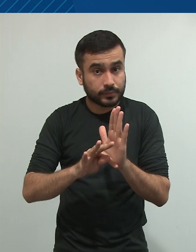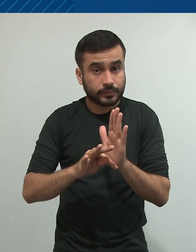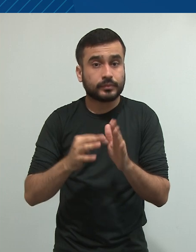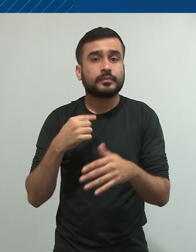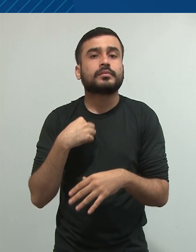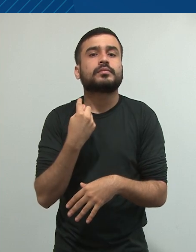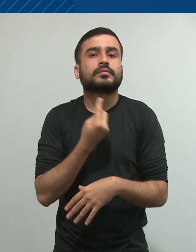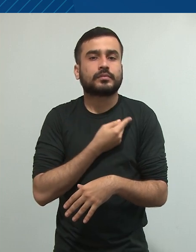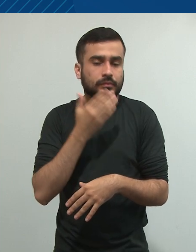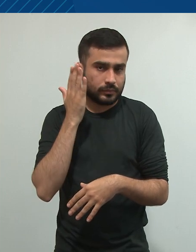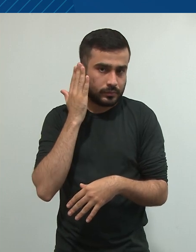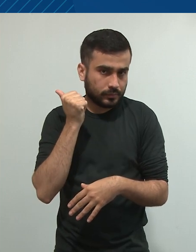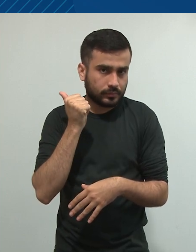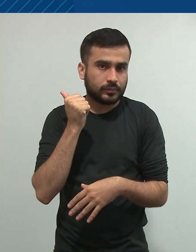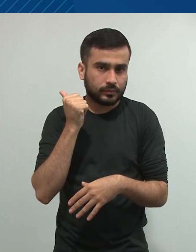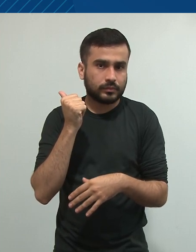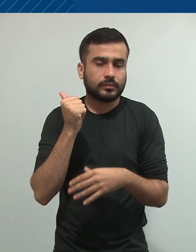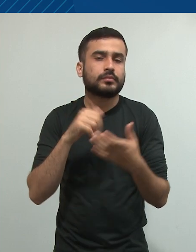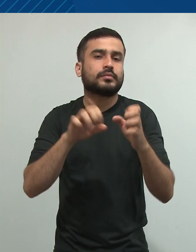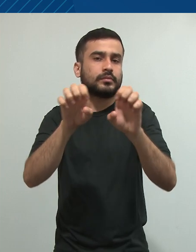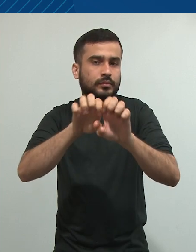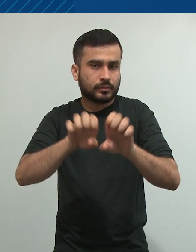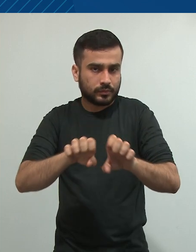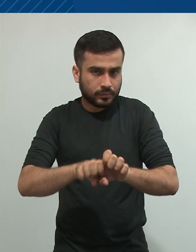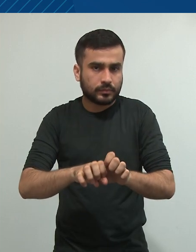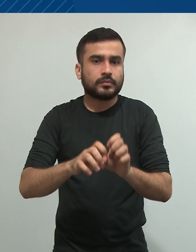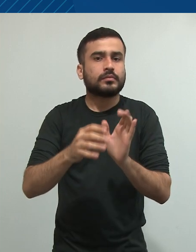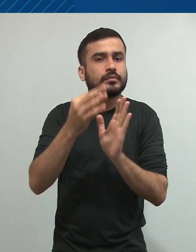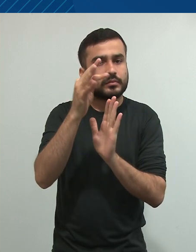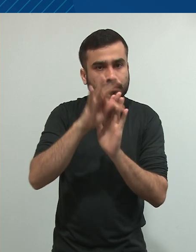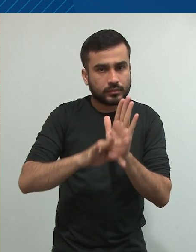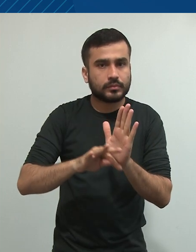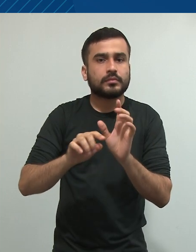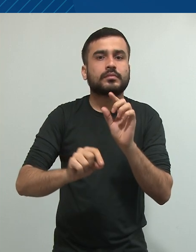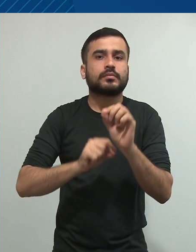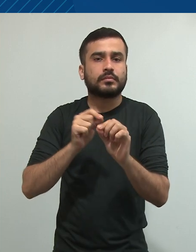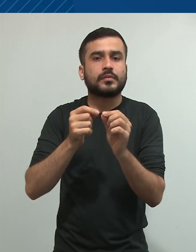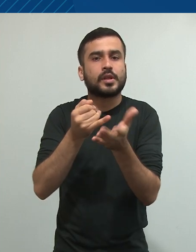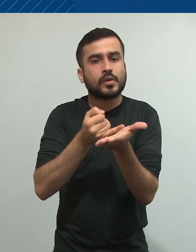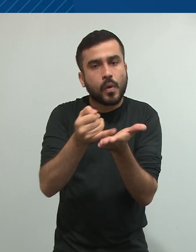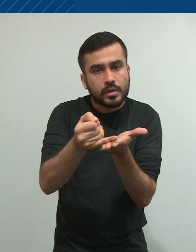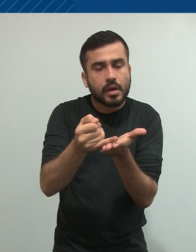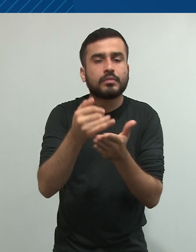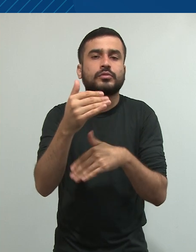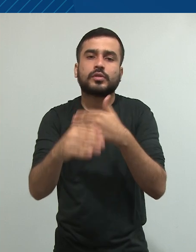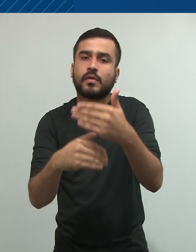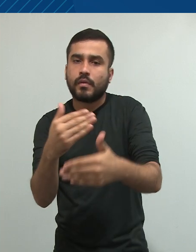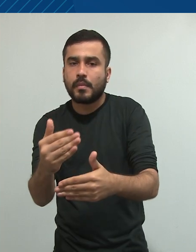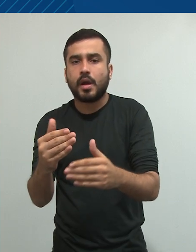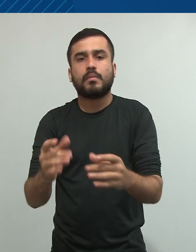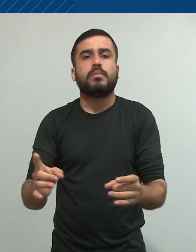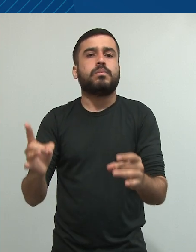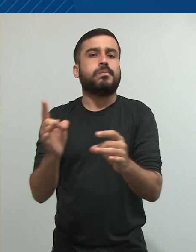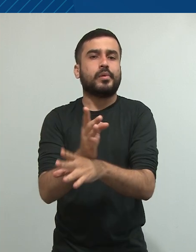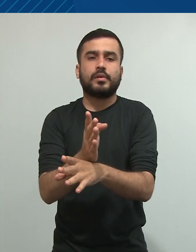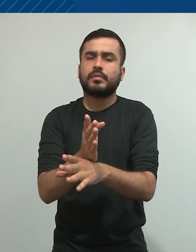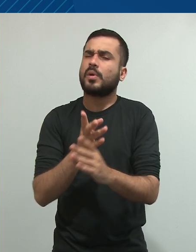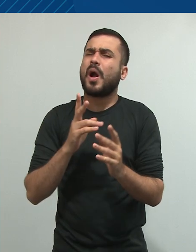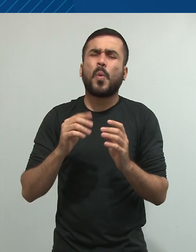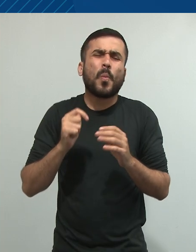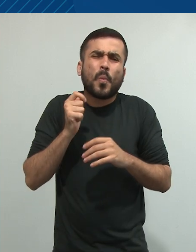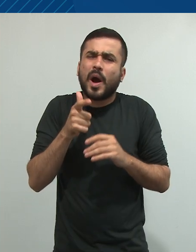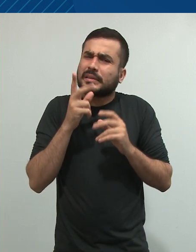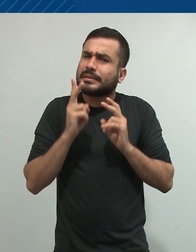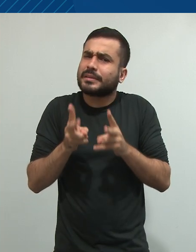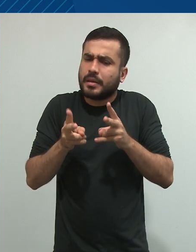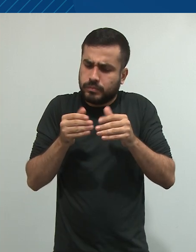gente sabe que o texto, a estrutura macro do texto é introdução, desenvolvimento e conclusão. A estrutura muito raramente sai